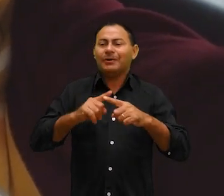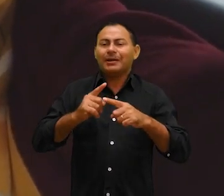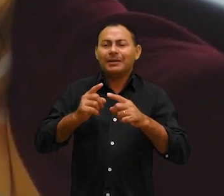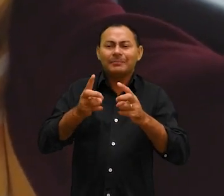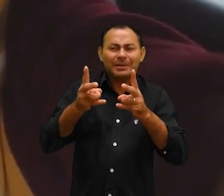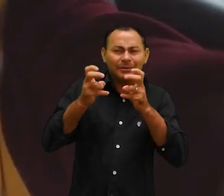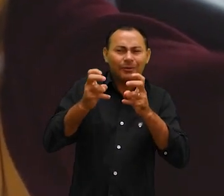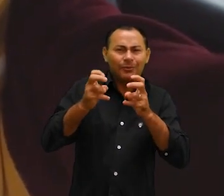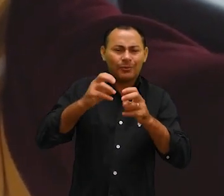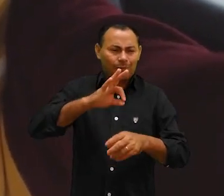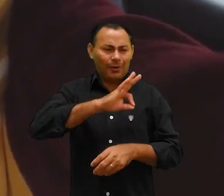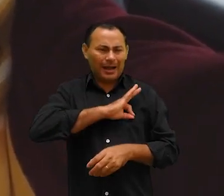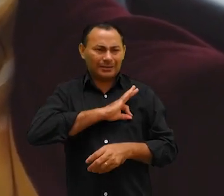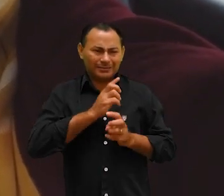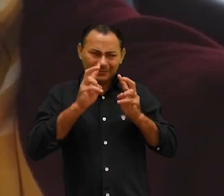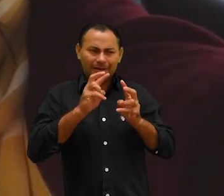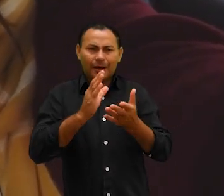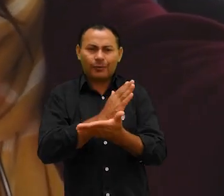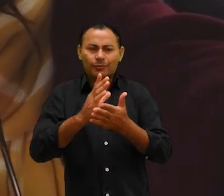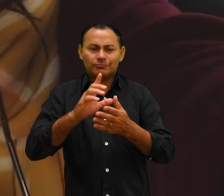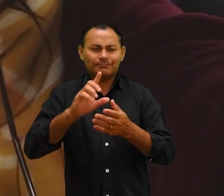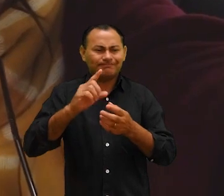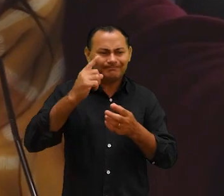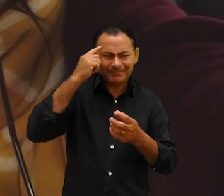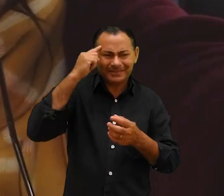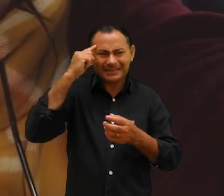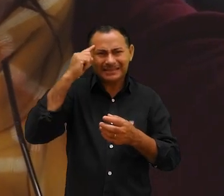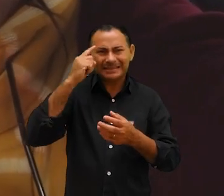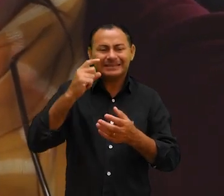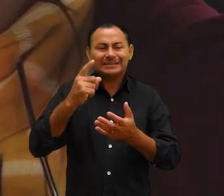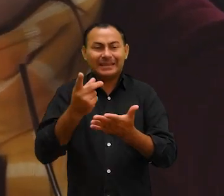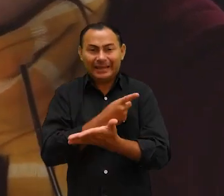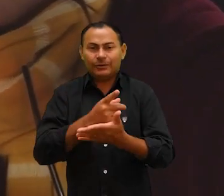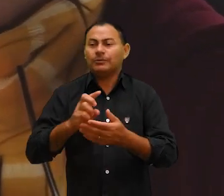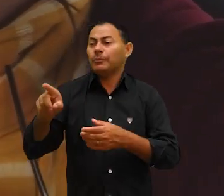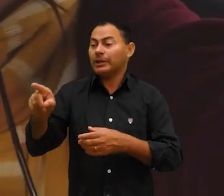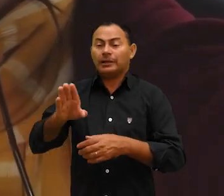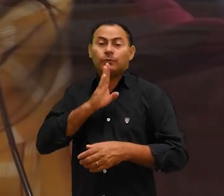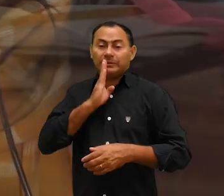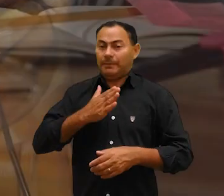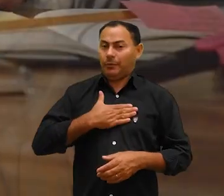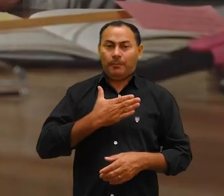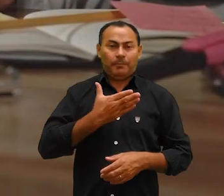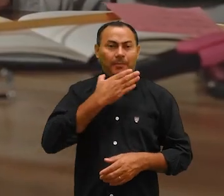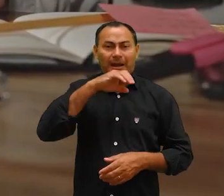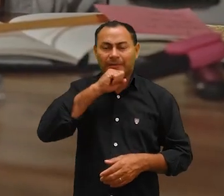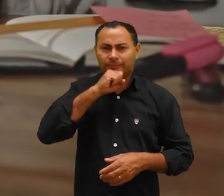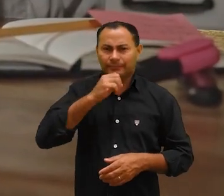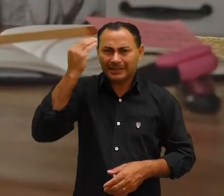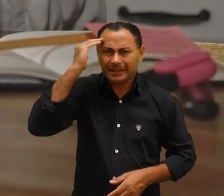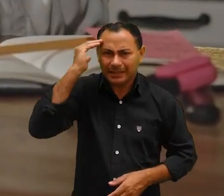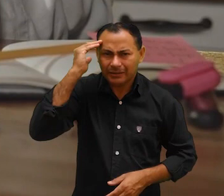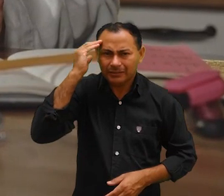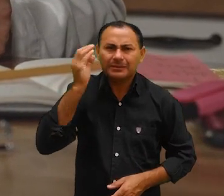porque perceberam que o guarda estava cometendo algum tipo de engano. Ele não conhecia meu pai, jamais. Você entendeu o que eu